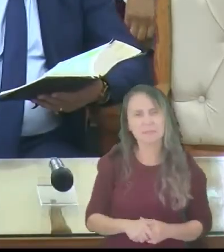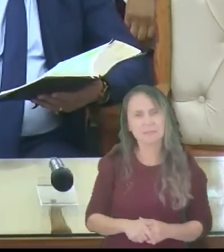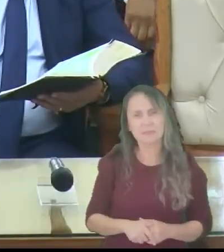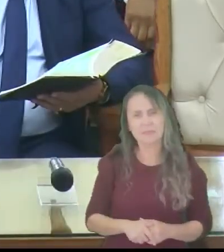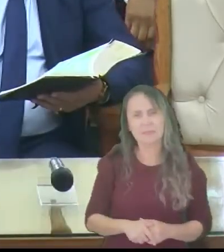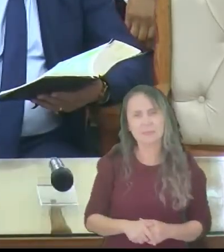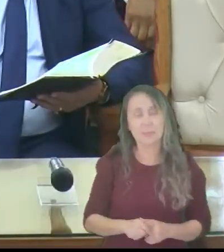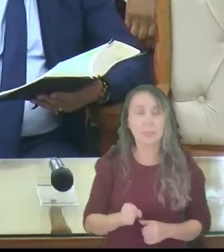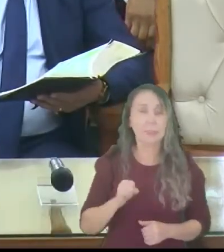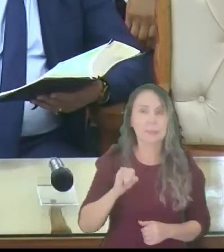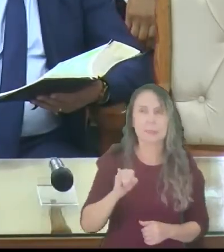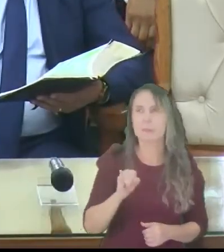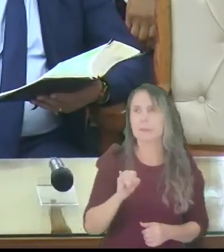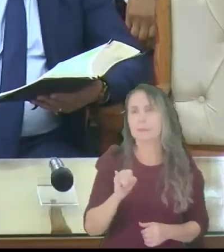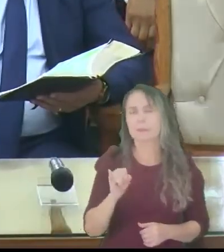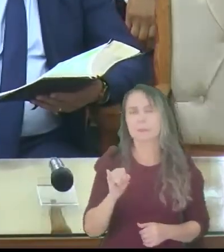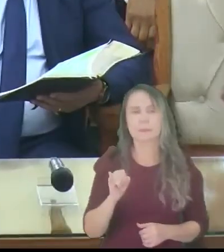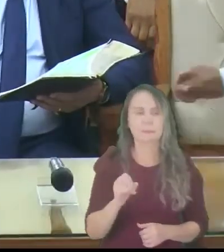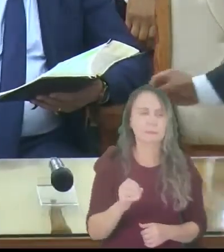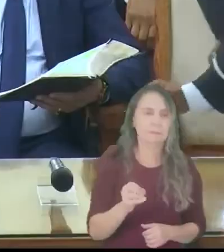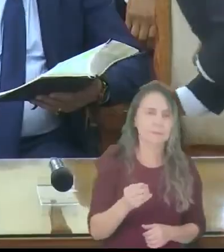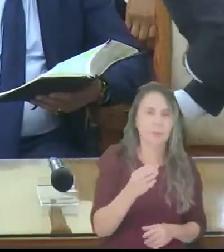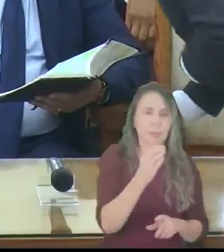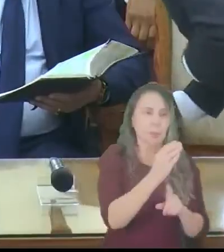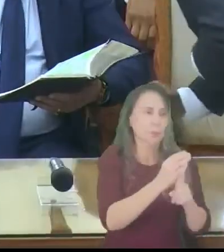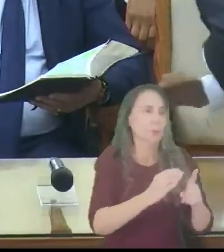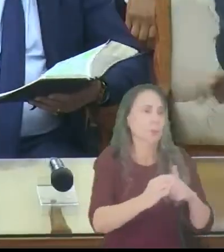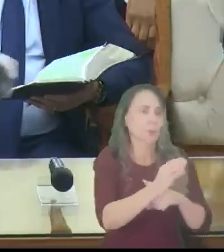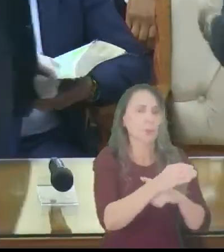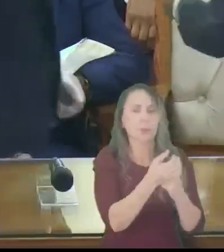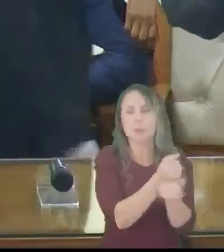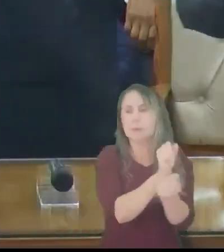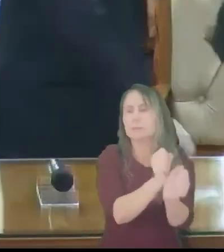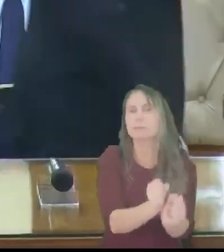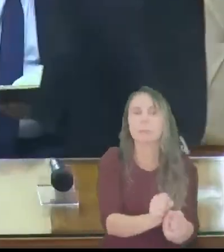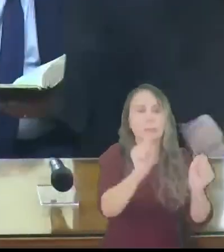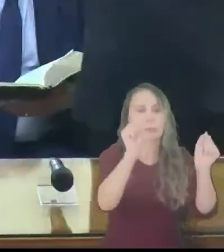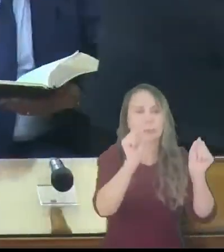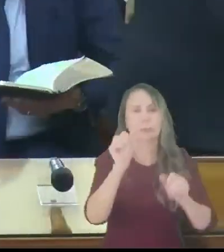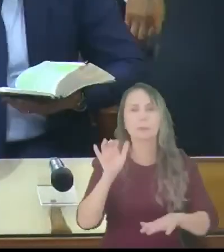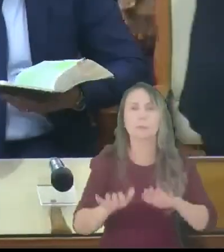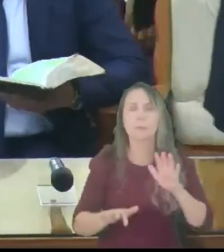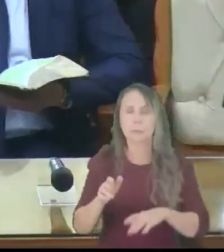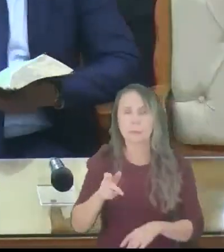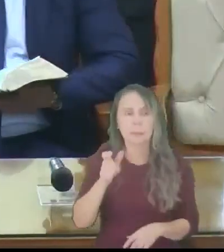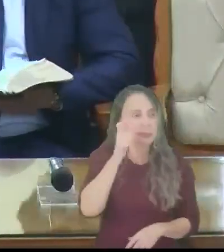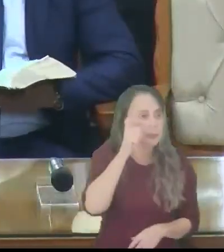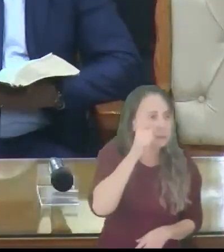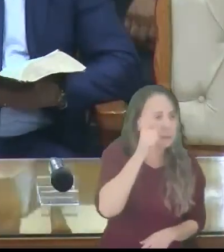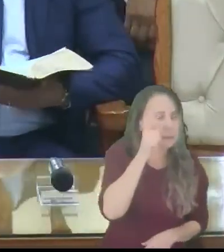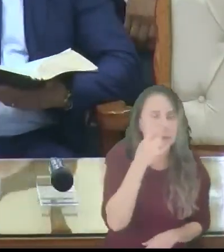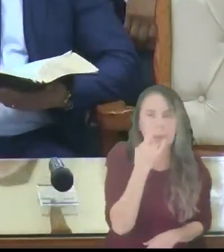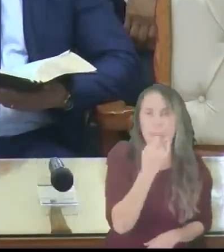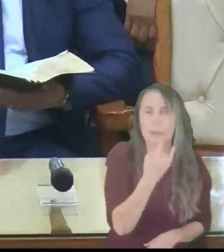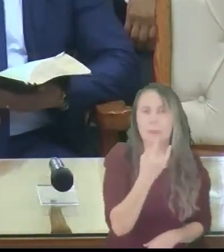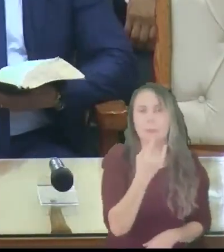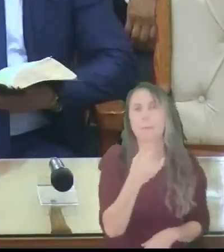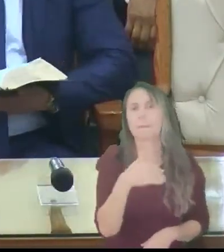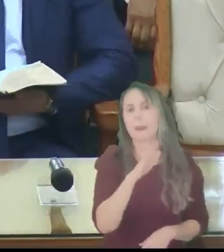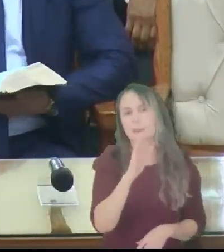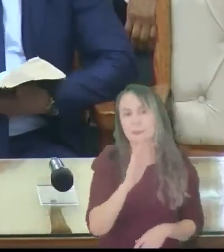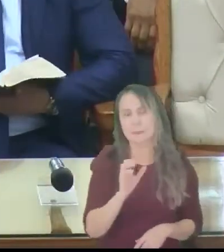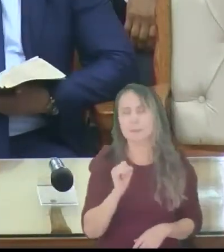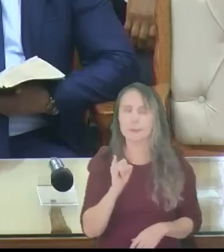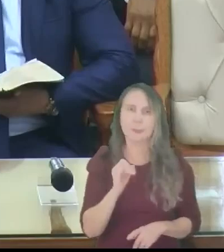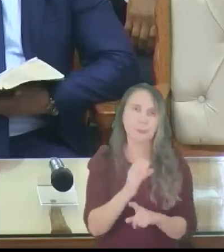Se inventar um culto de libertação, talvez alguém se interesse mais. Se